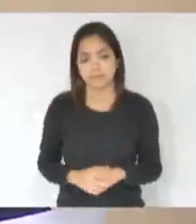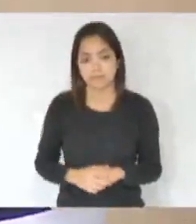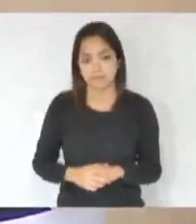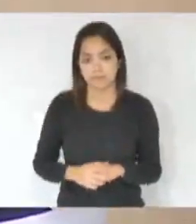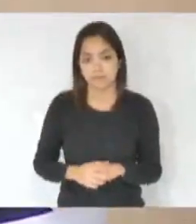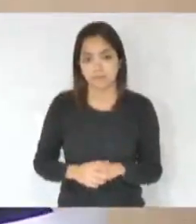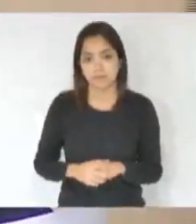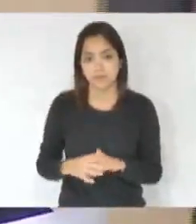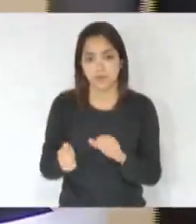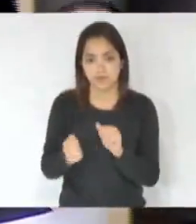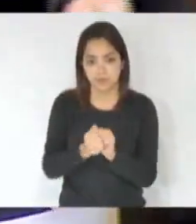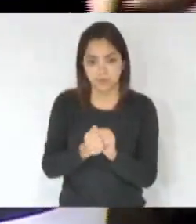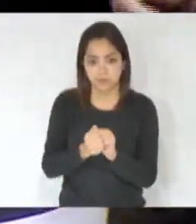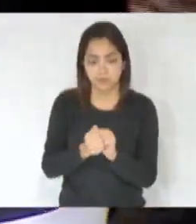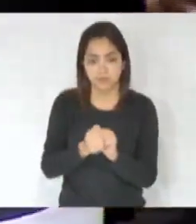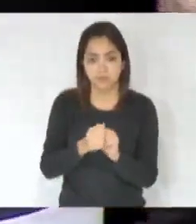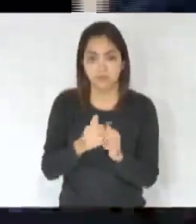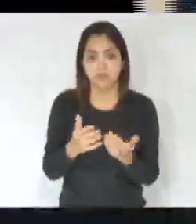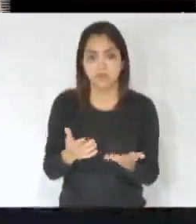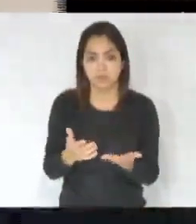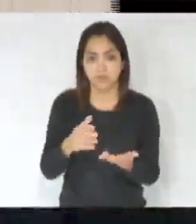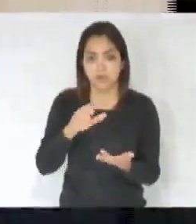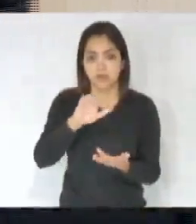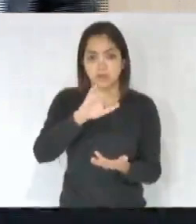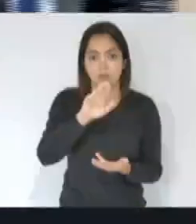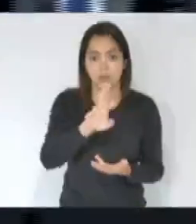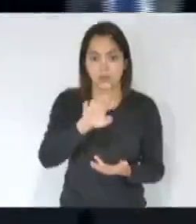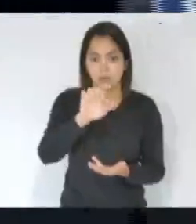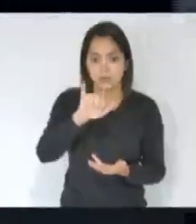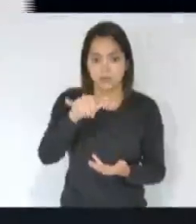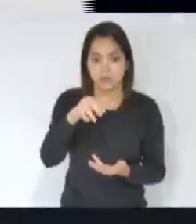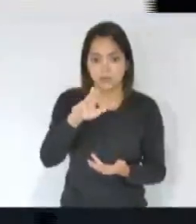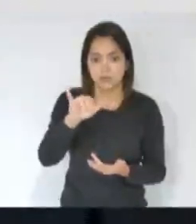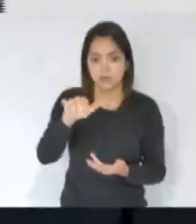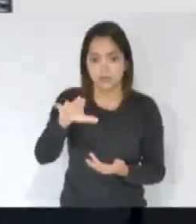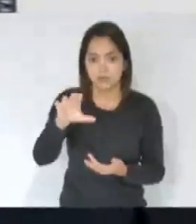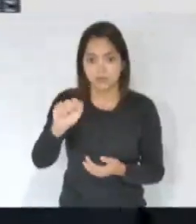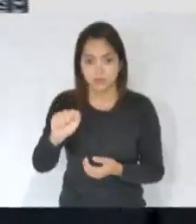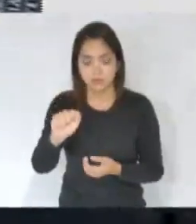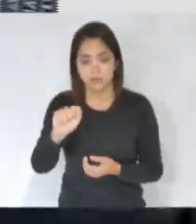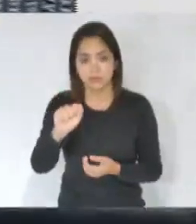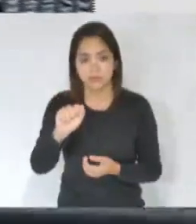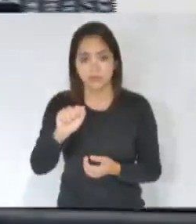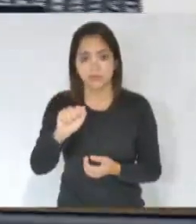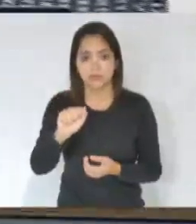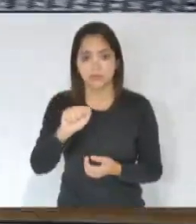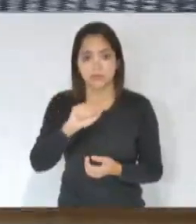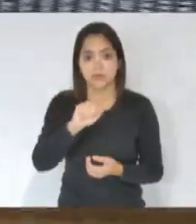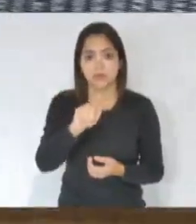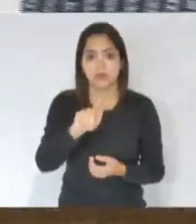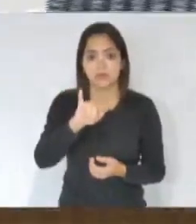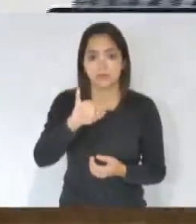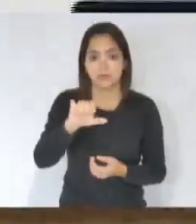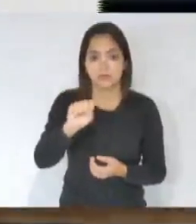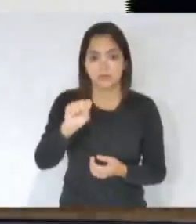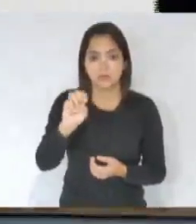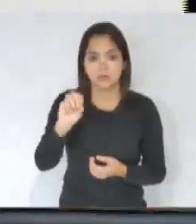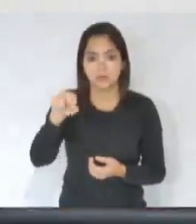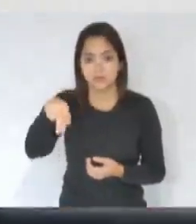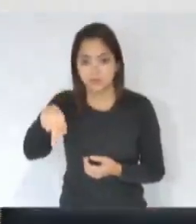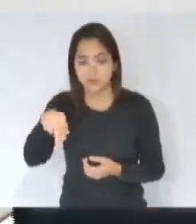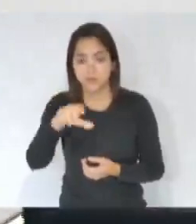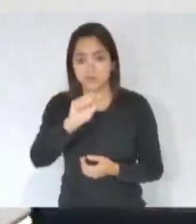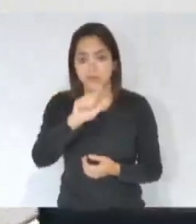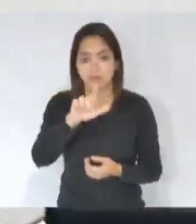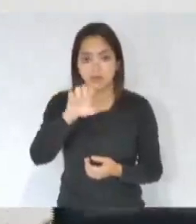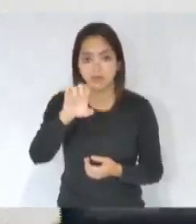Acompanho a senhora Andréia, Regina Mai, Luessa Santos, Gilson Zimmermann e Alessandra